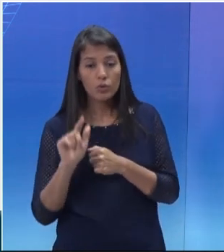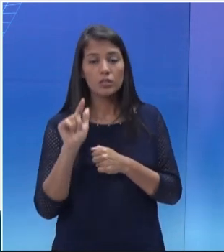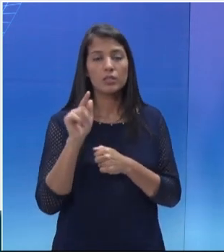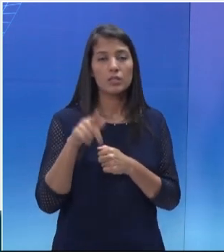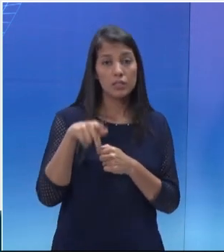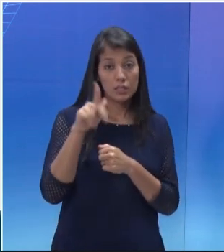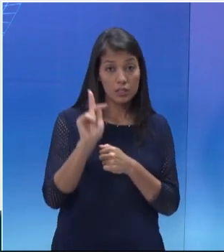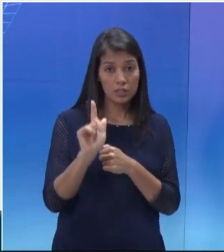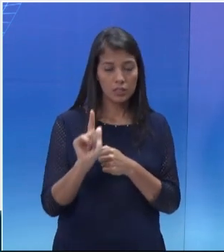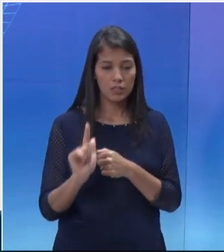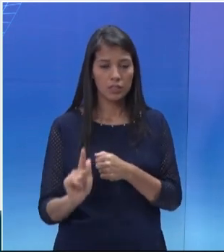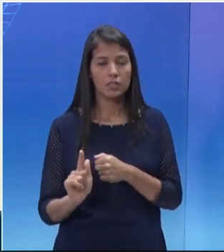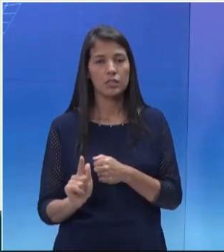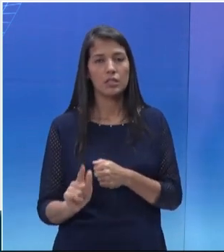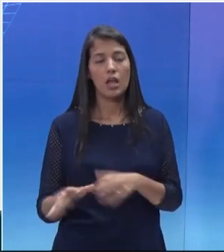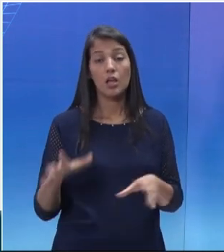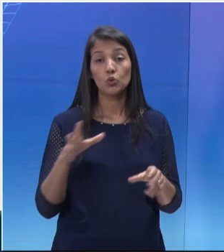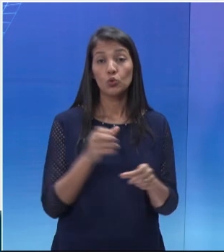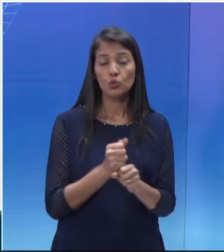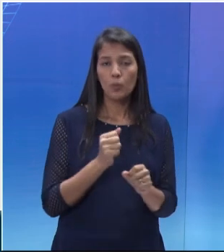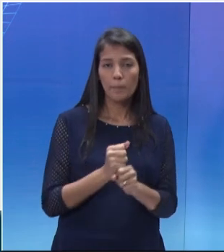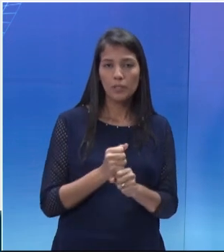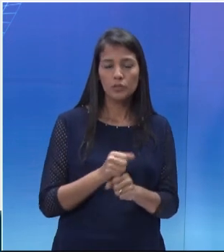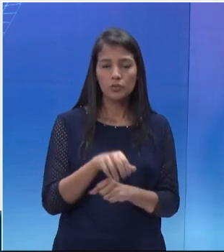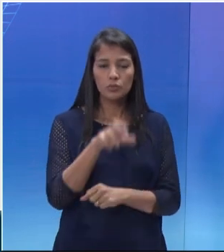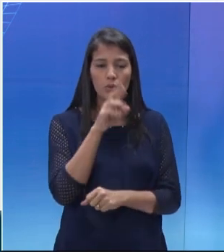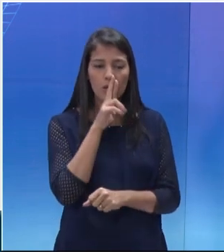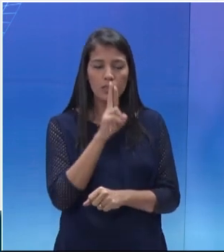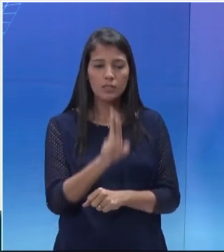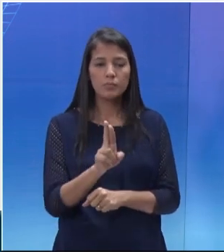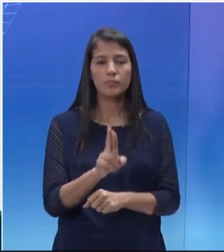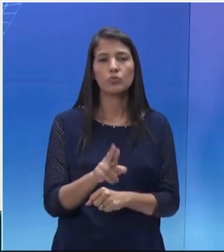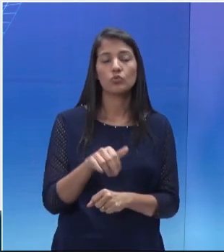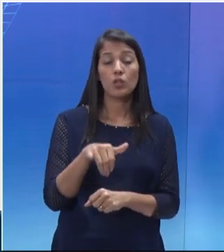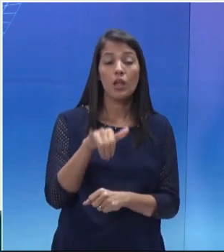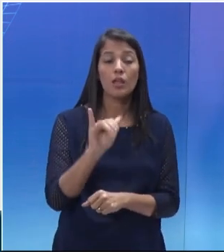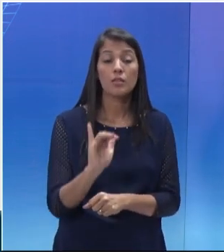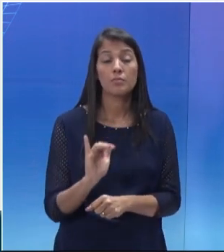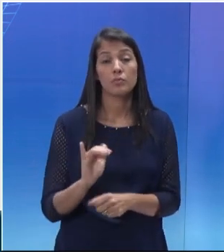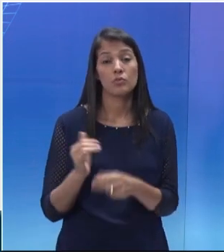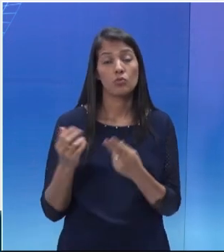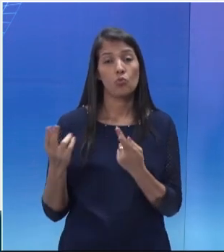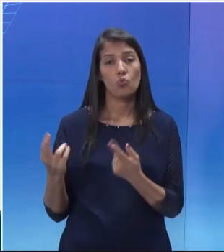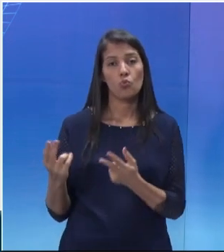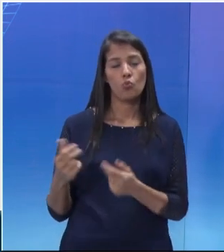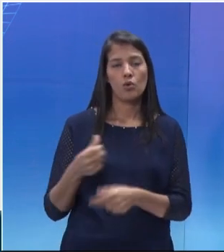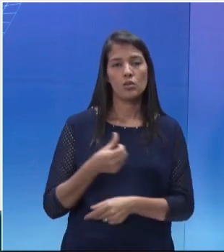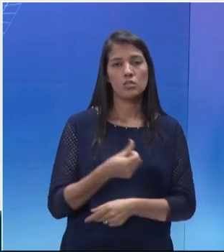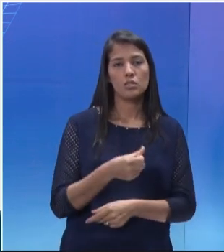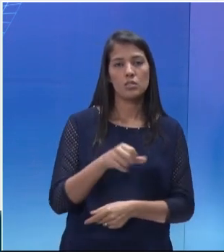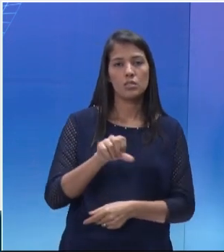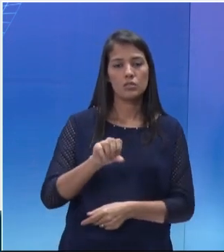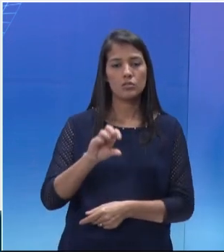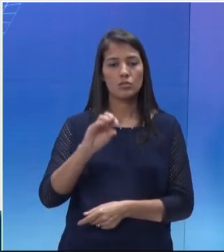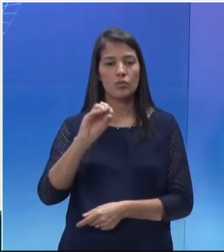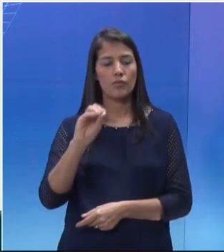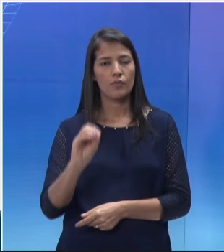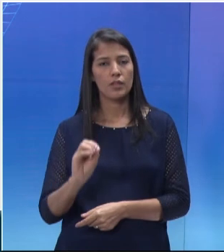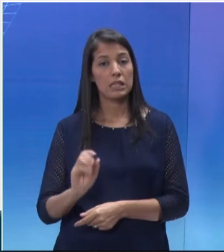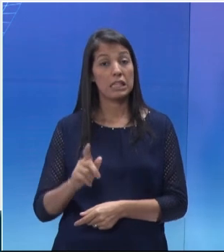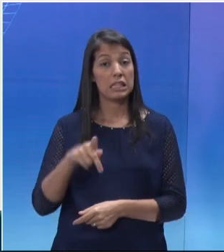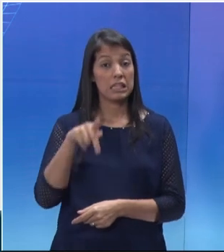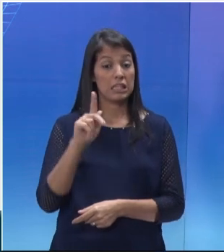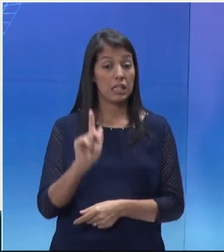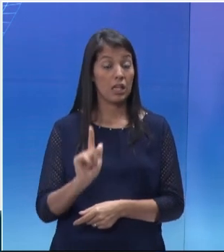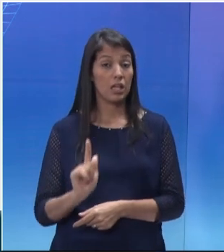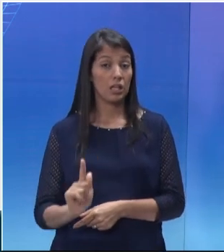de 690 kg de ácido salicílico. Essa é a quantidade de ácido salicílico necessário para